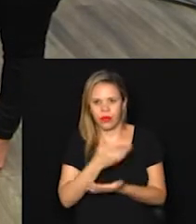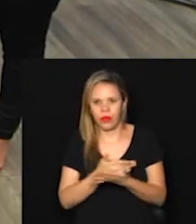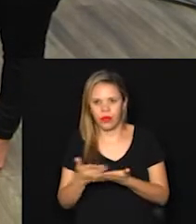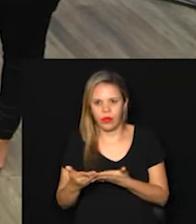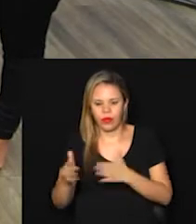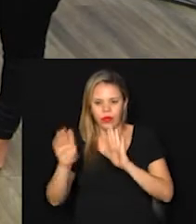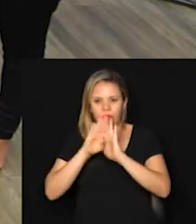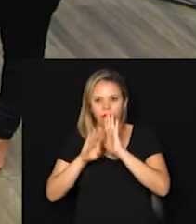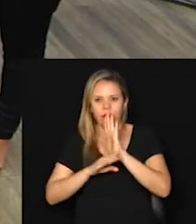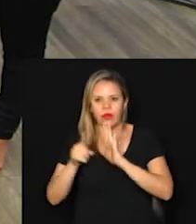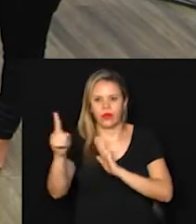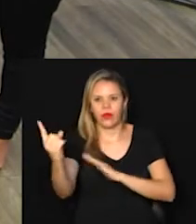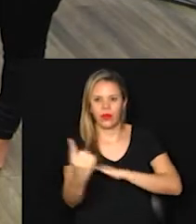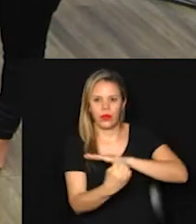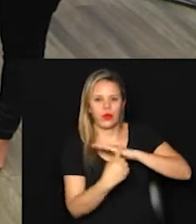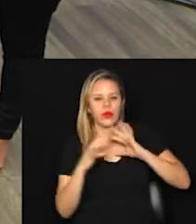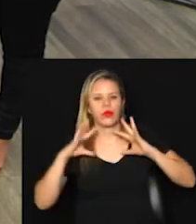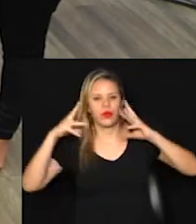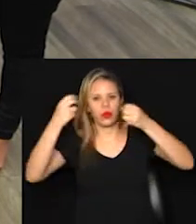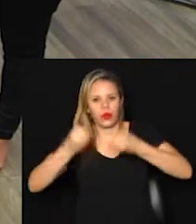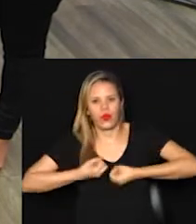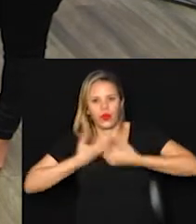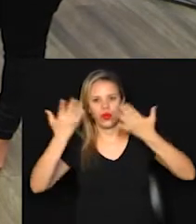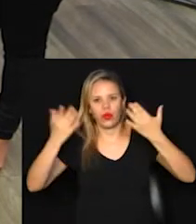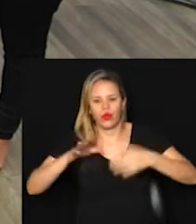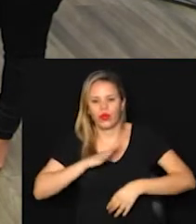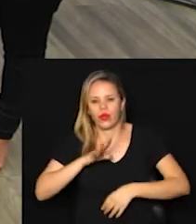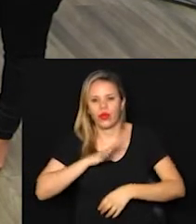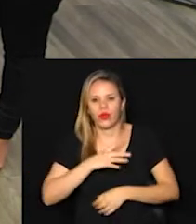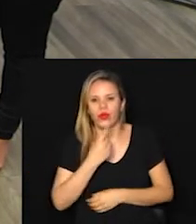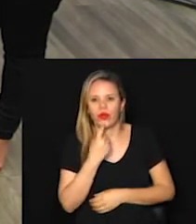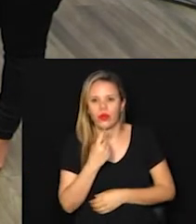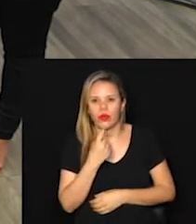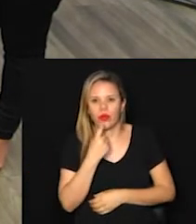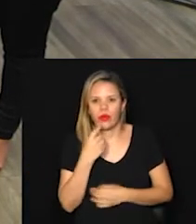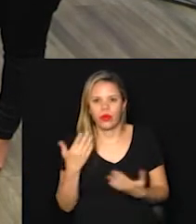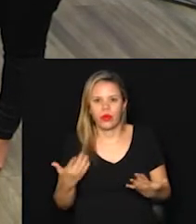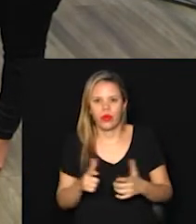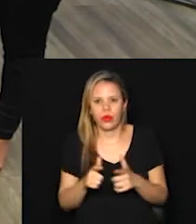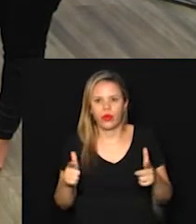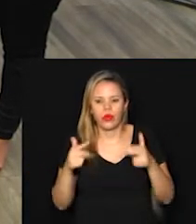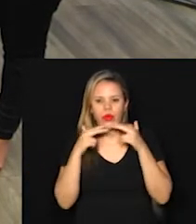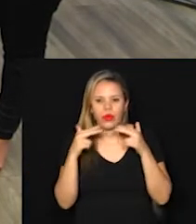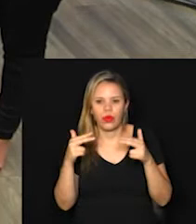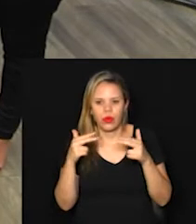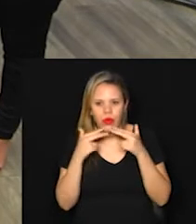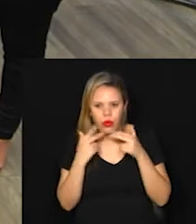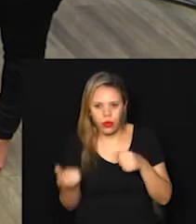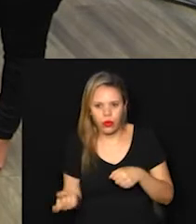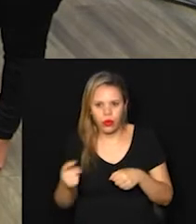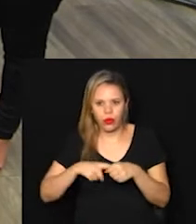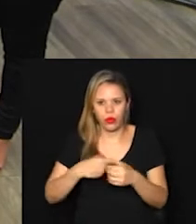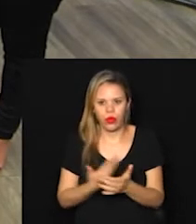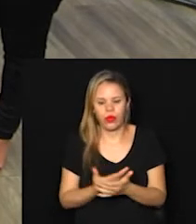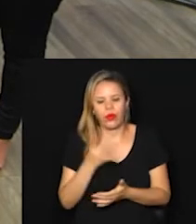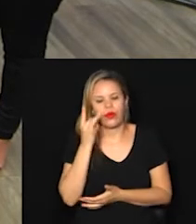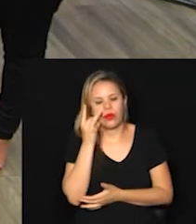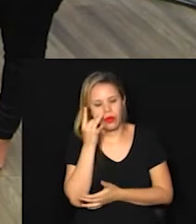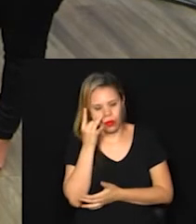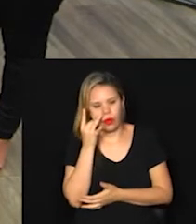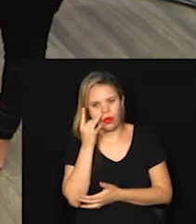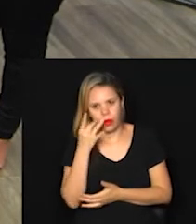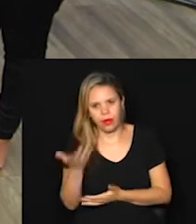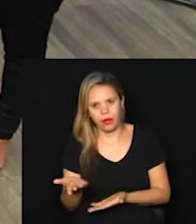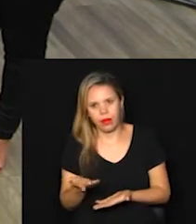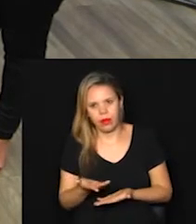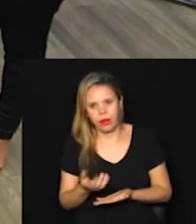do programa que você veio com todas as informações aqui da cidade de Campinas e acho que a grande novidade é o retorno das aulas de forma presencial,